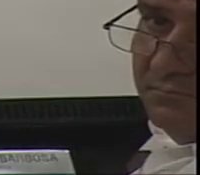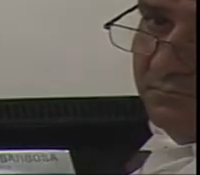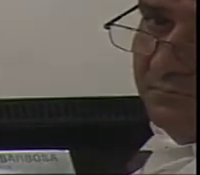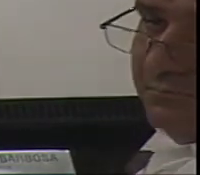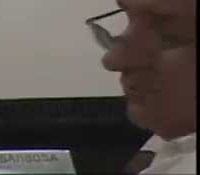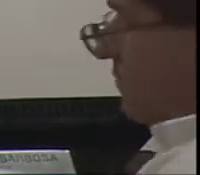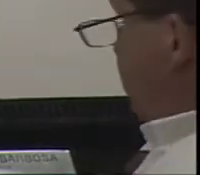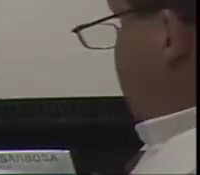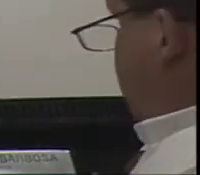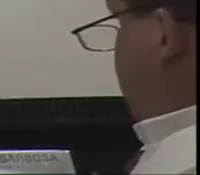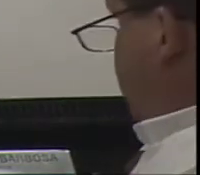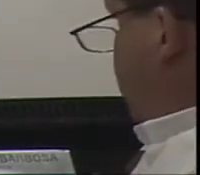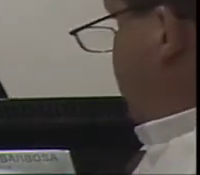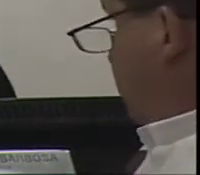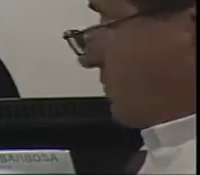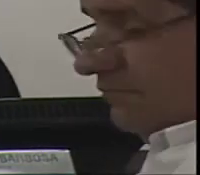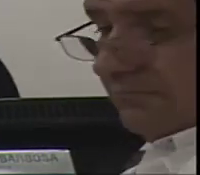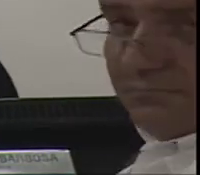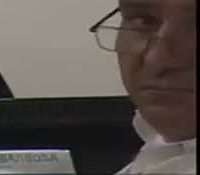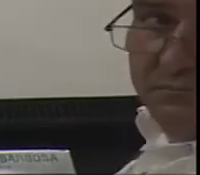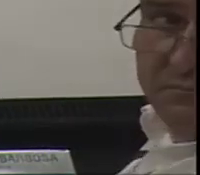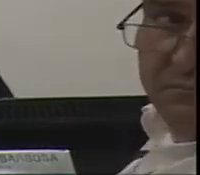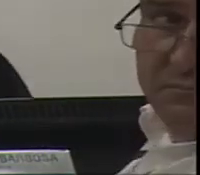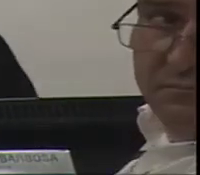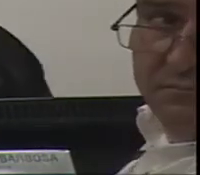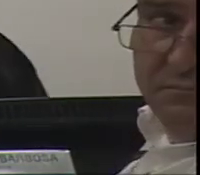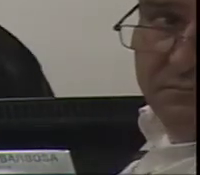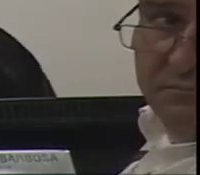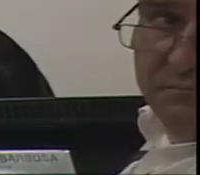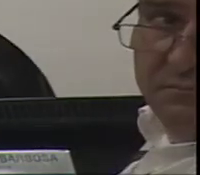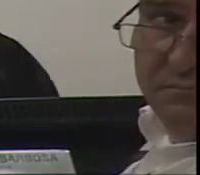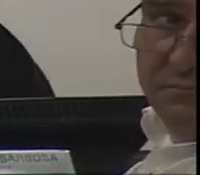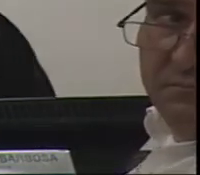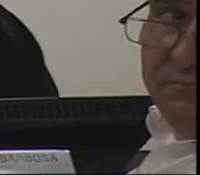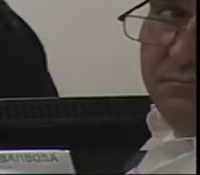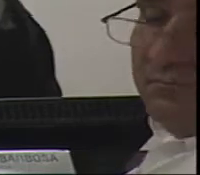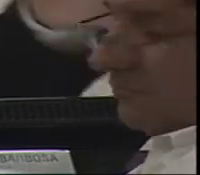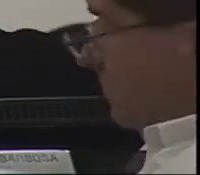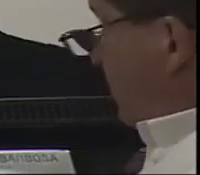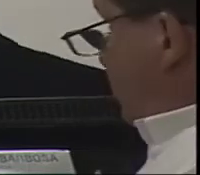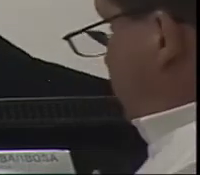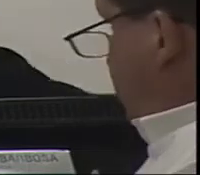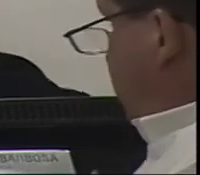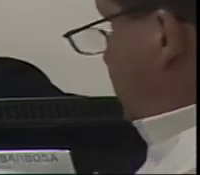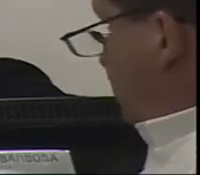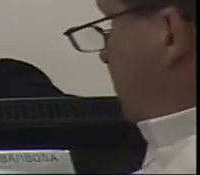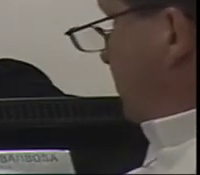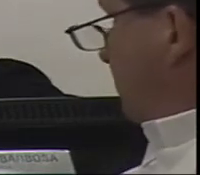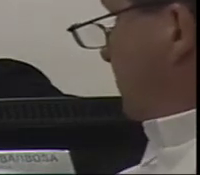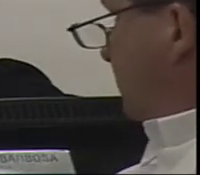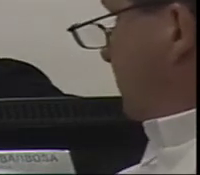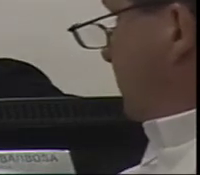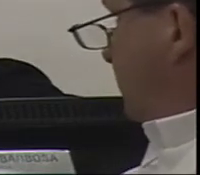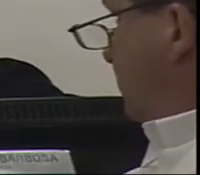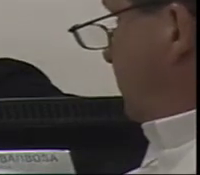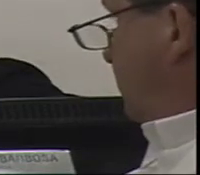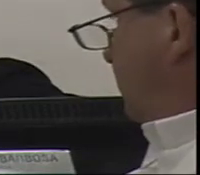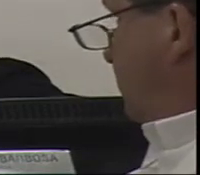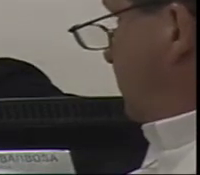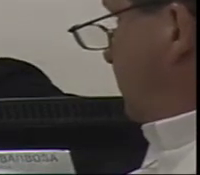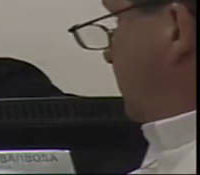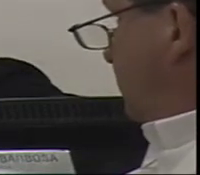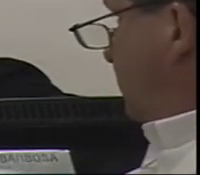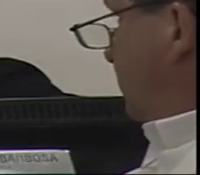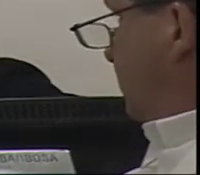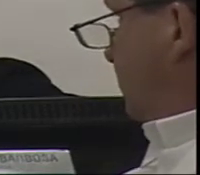se eu faço esse requerimento porque é necessário que nós façamos hoje essas